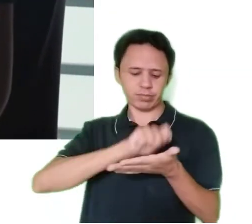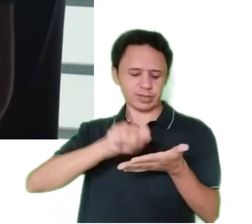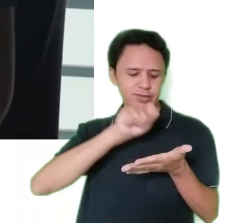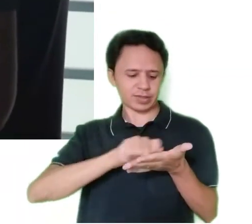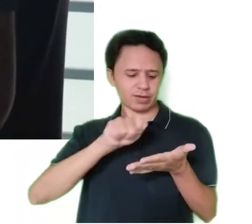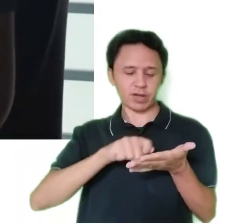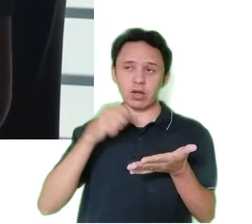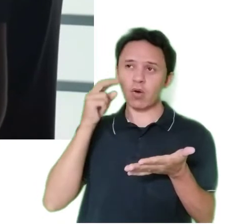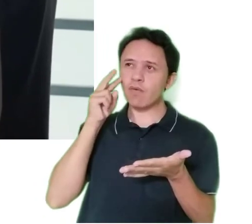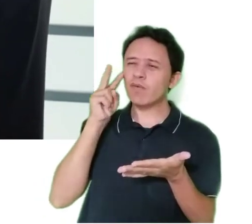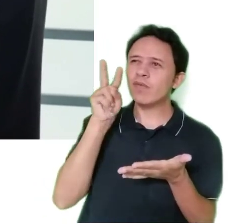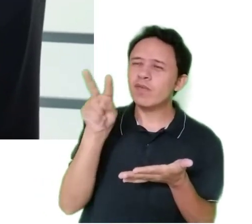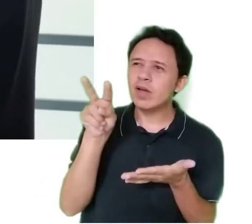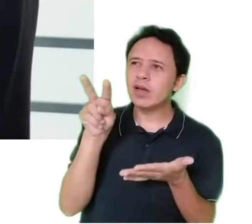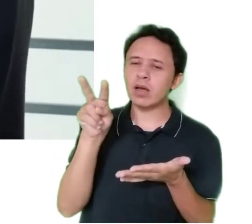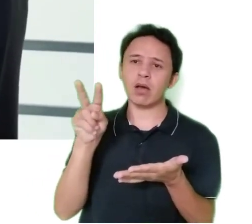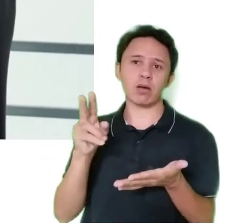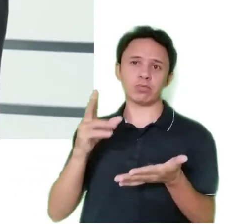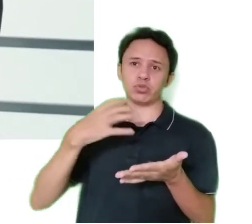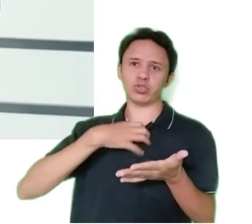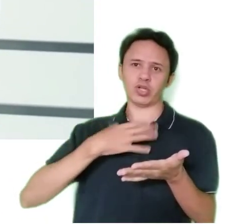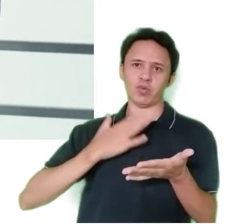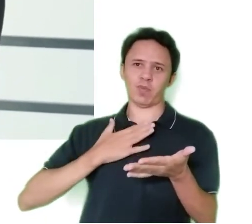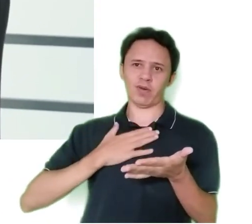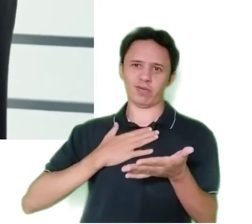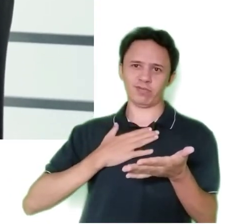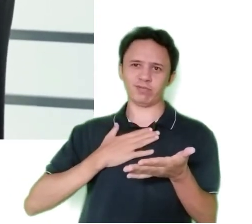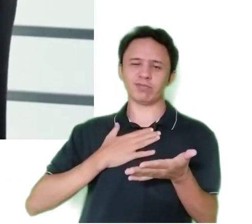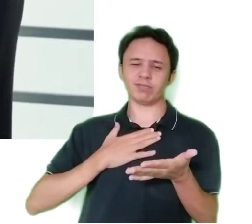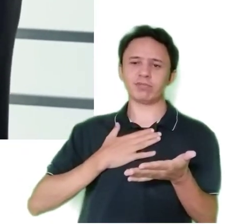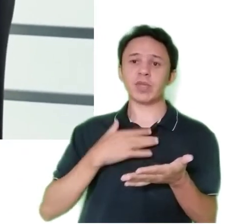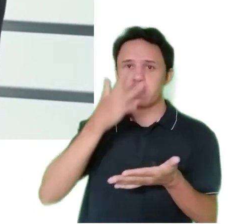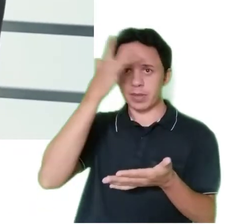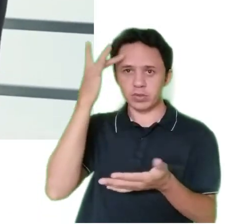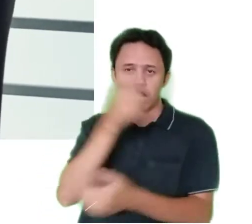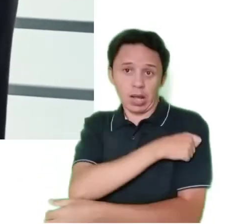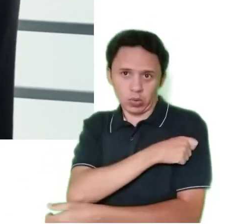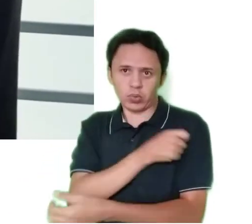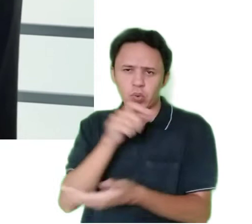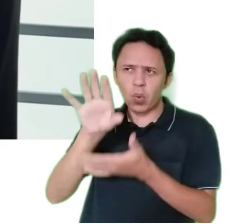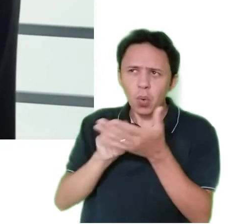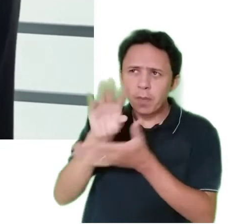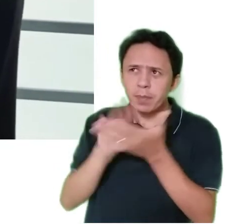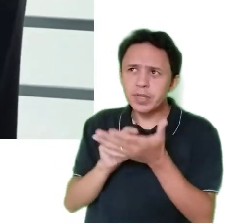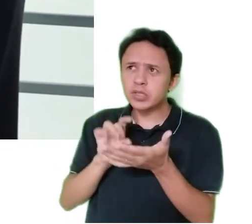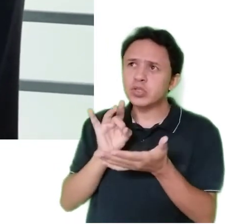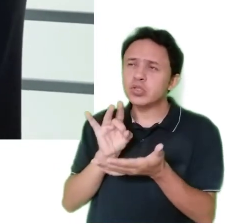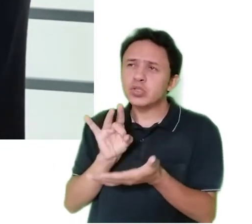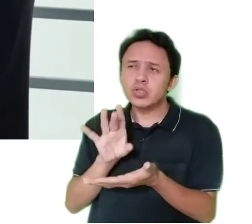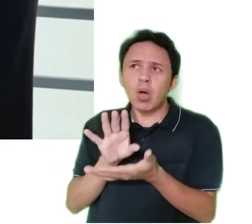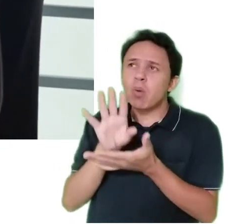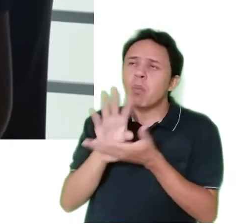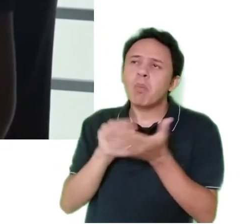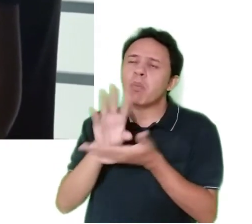é escrever o que ouviu em outras palavras. O estudante que copia é um estudante